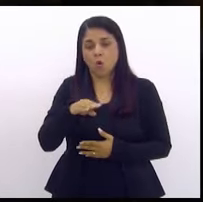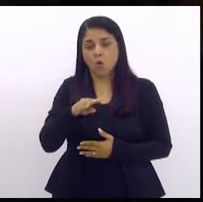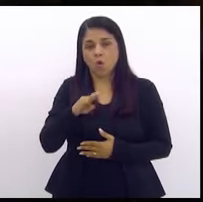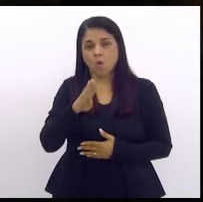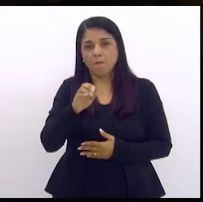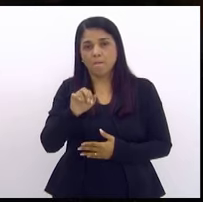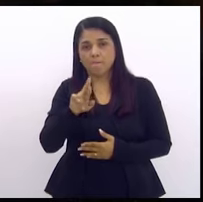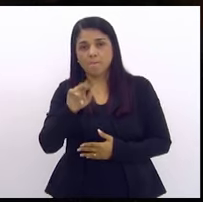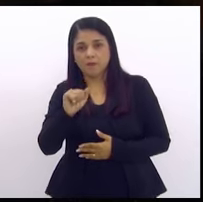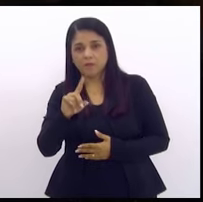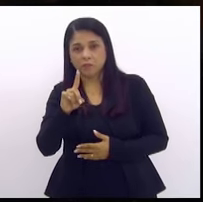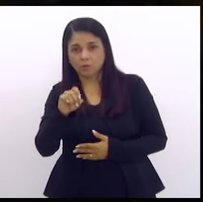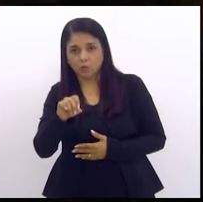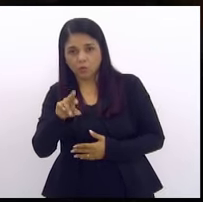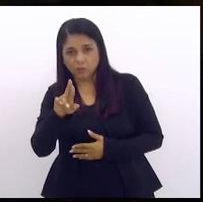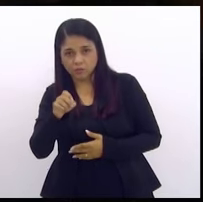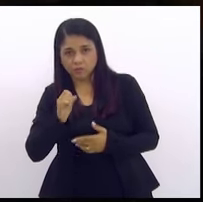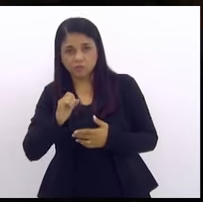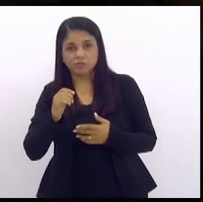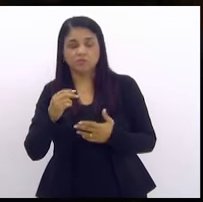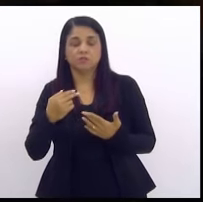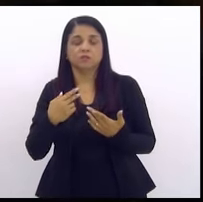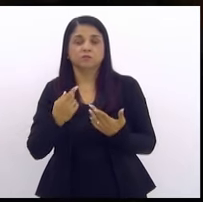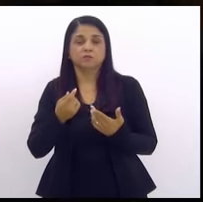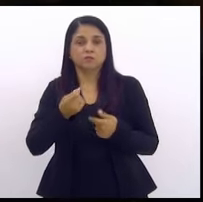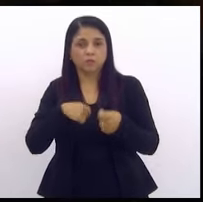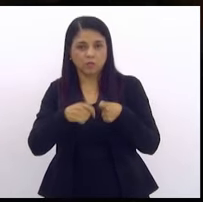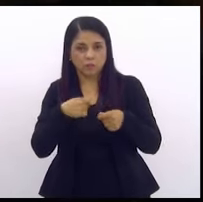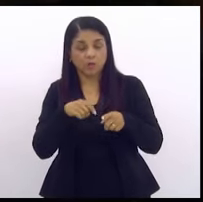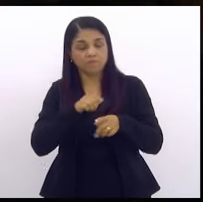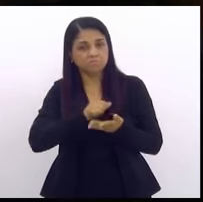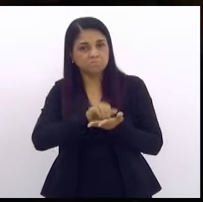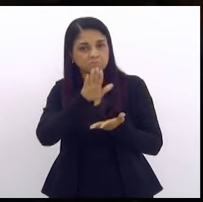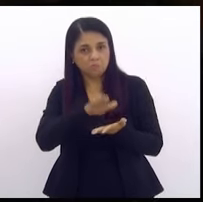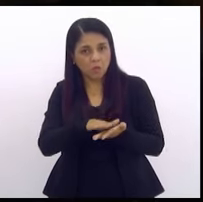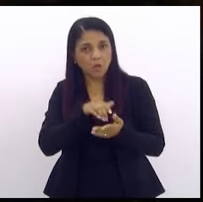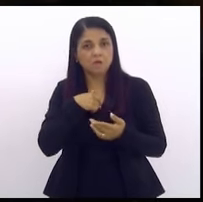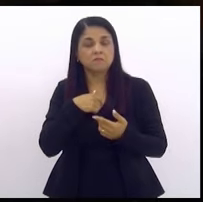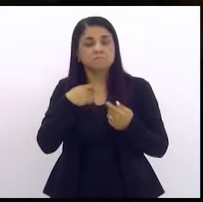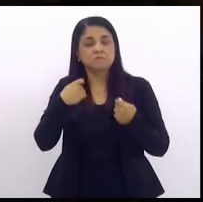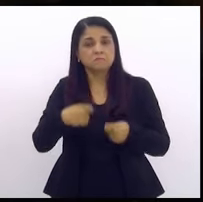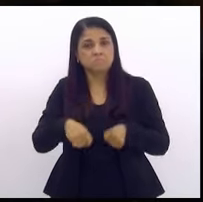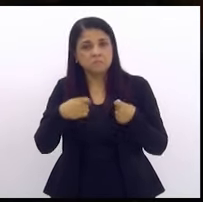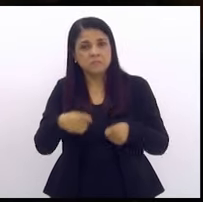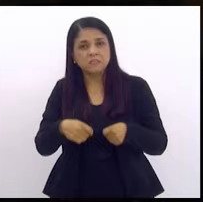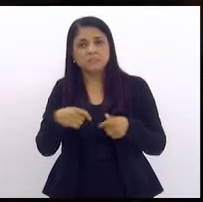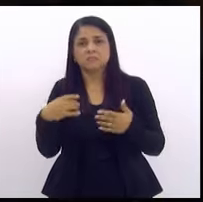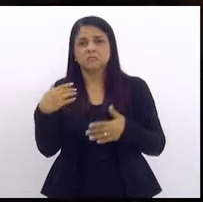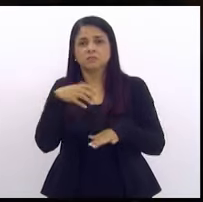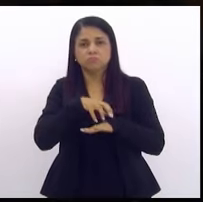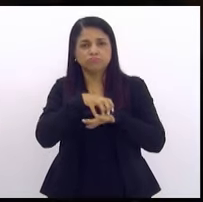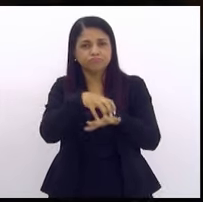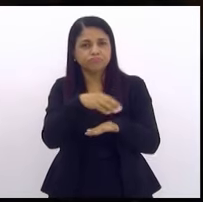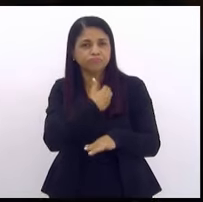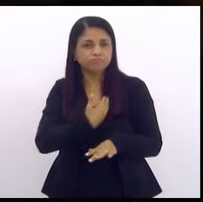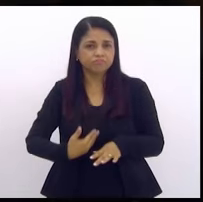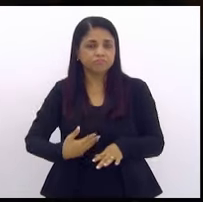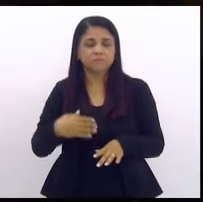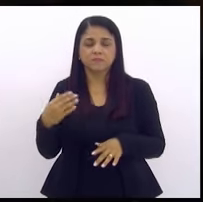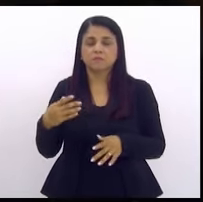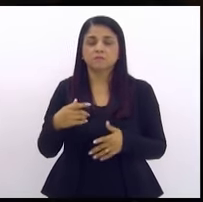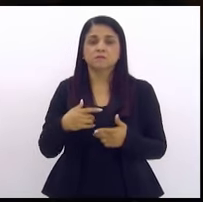por conta de uma precarização de um serviço que é importante para milhões de trabalhadores todos os